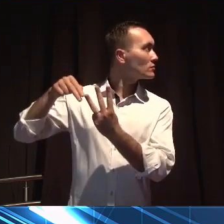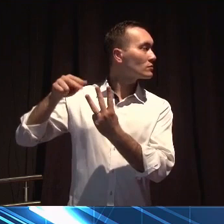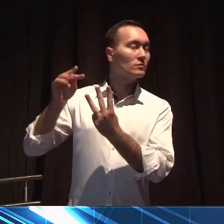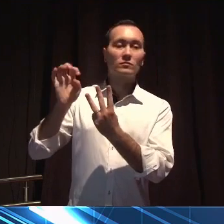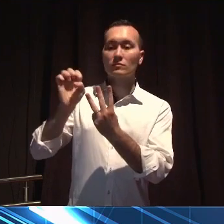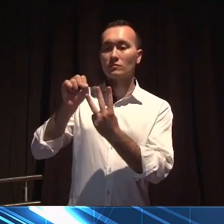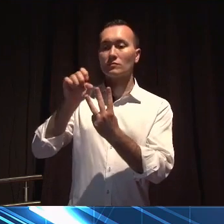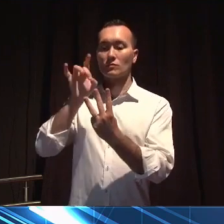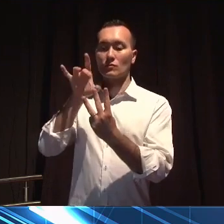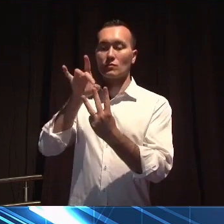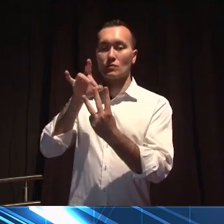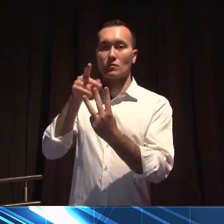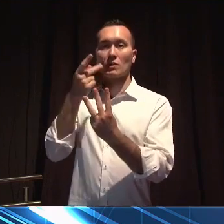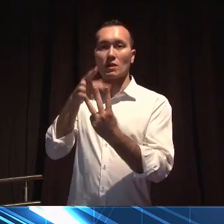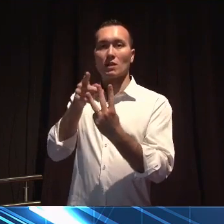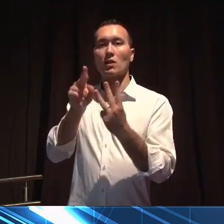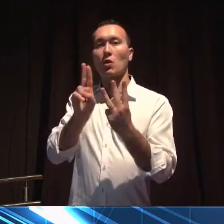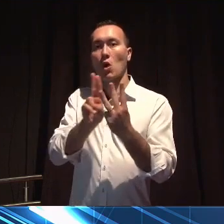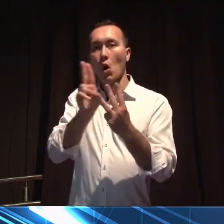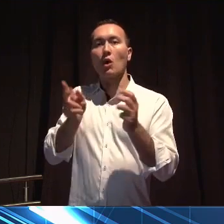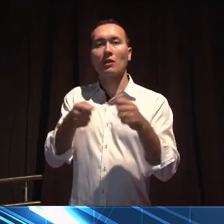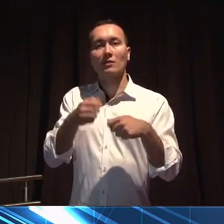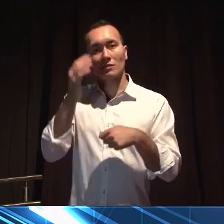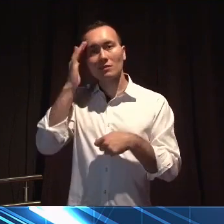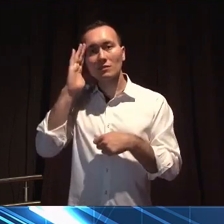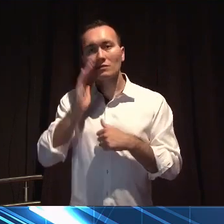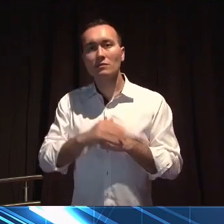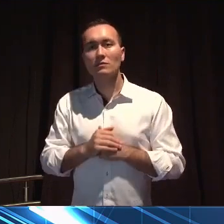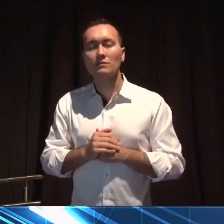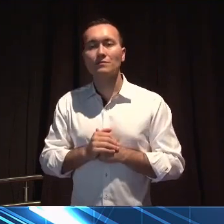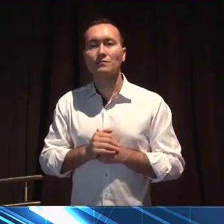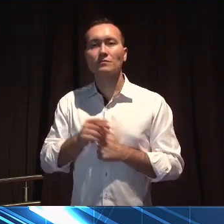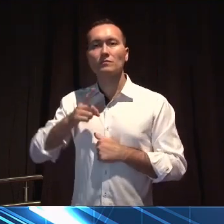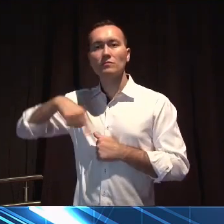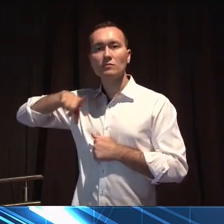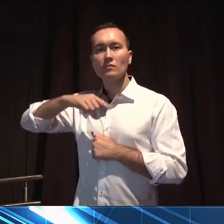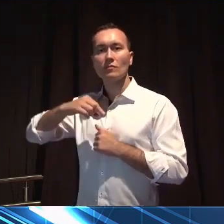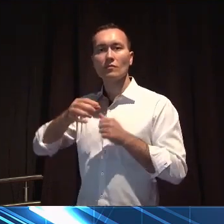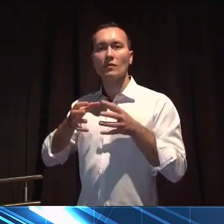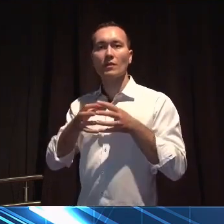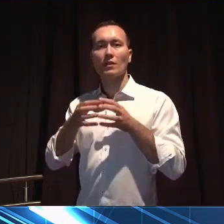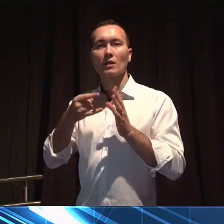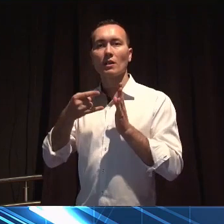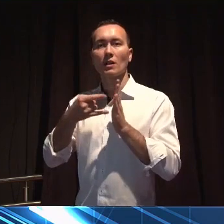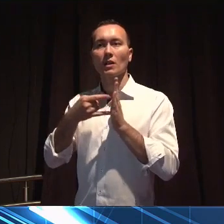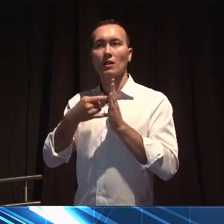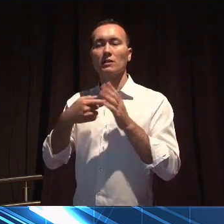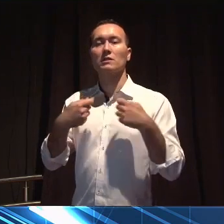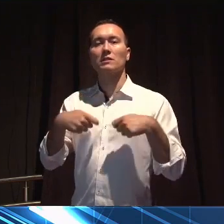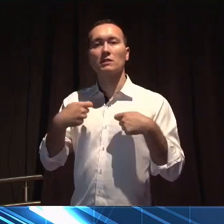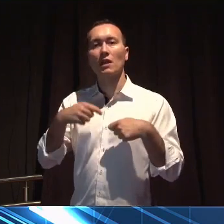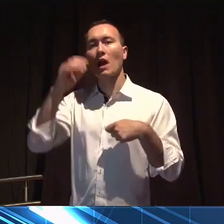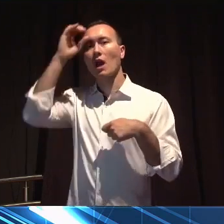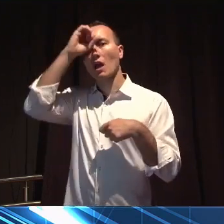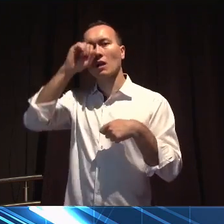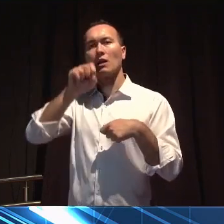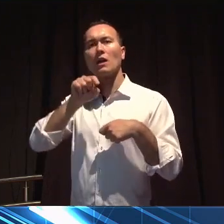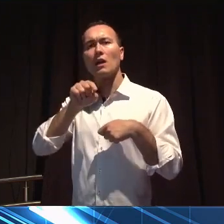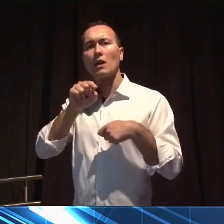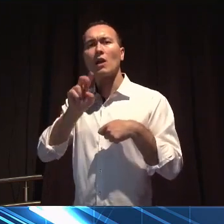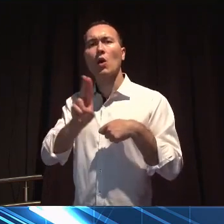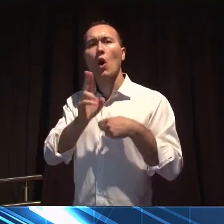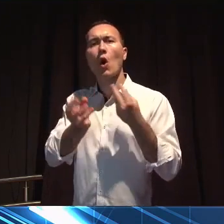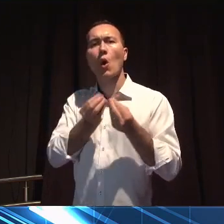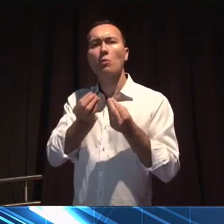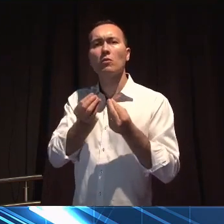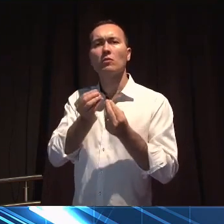instaladas em qualquer tenant, basicamente. E a gente, como time de developer ecosystem, a gente provia essa plataforma para as pessoas criarem apps serverless